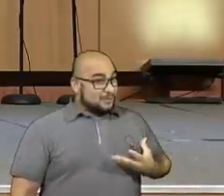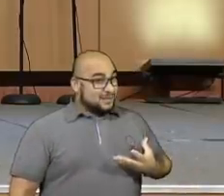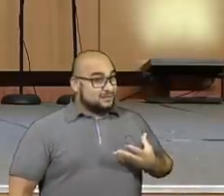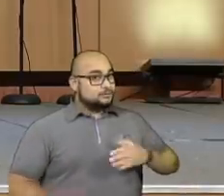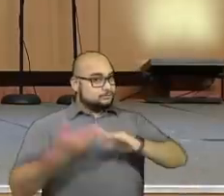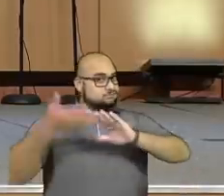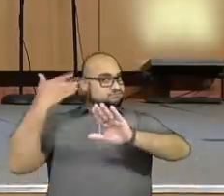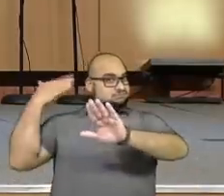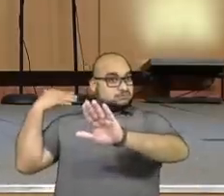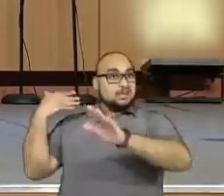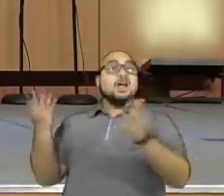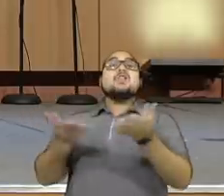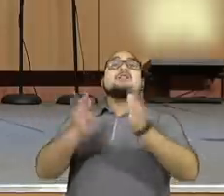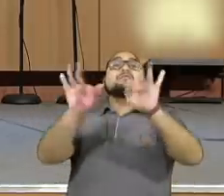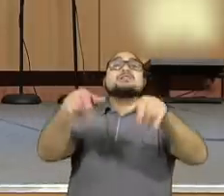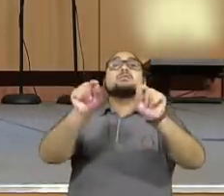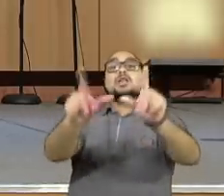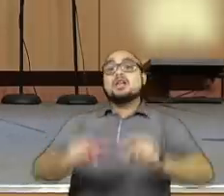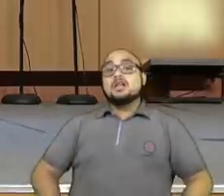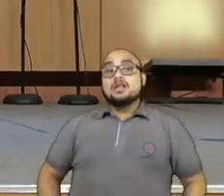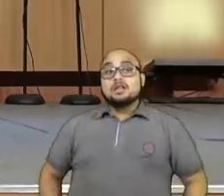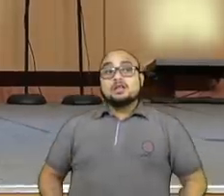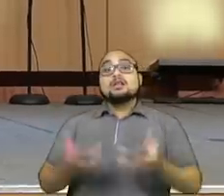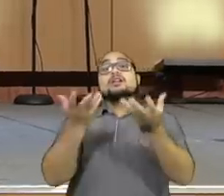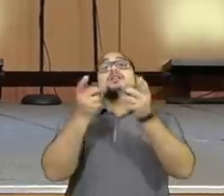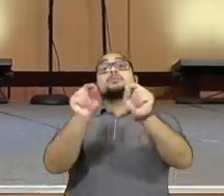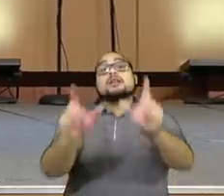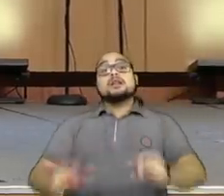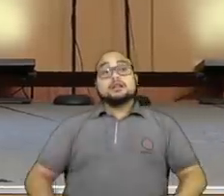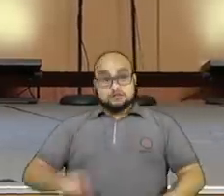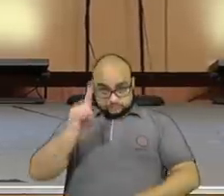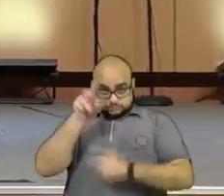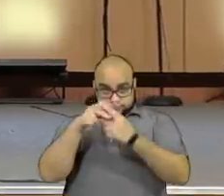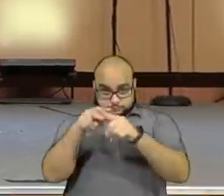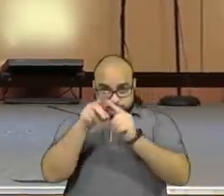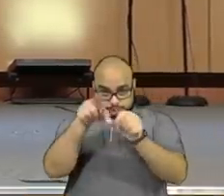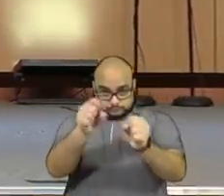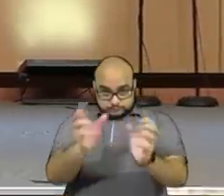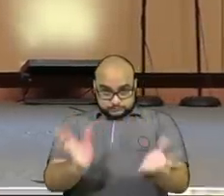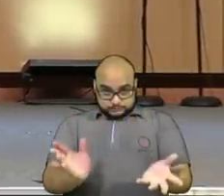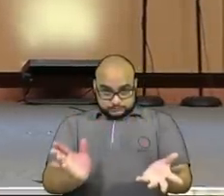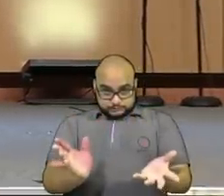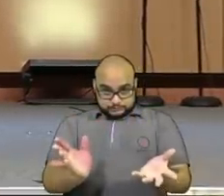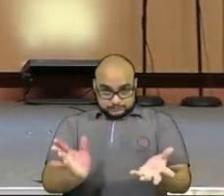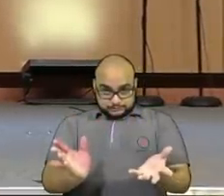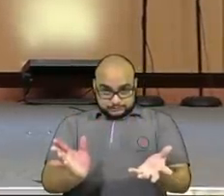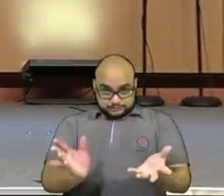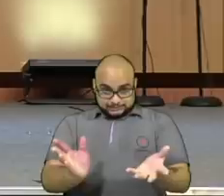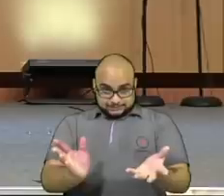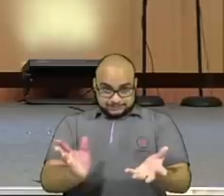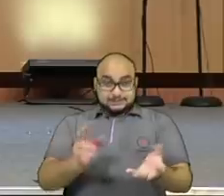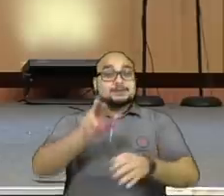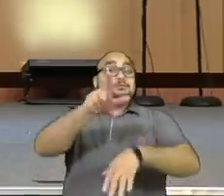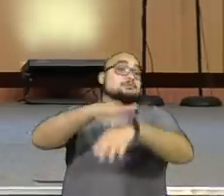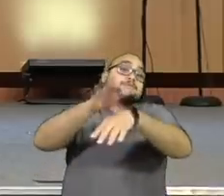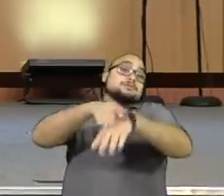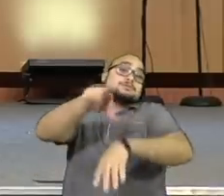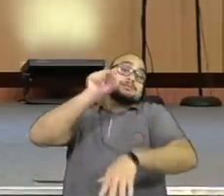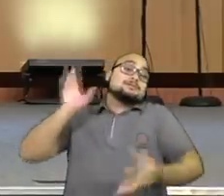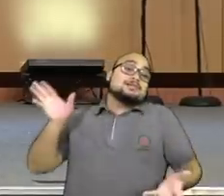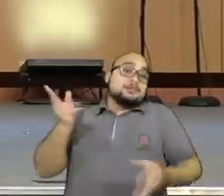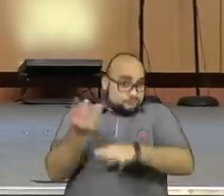Esse é o resultado. A senhora quer o quê? A senhora quer que Deus conserte o quê? Aquilo que a senhora fez a escolha? Agora a senhora tem que